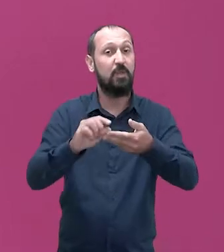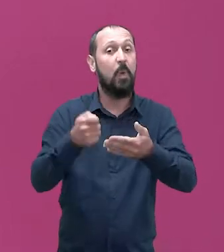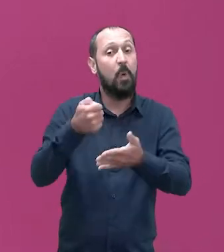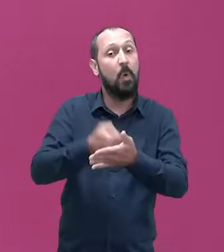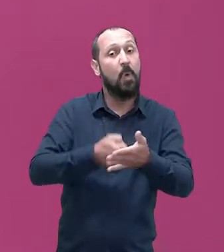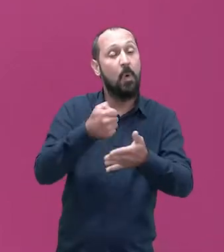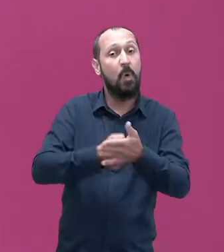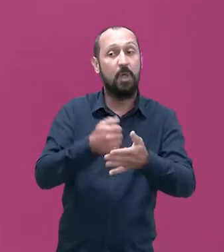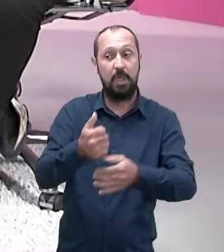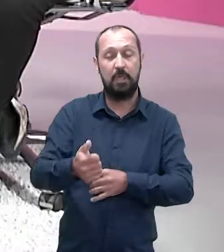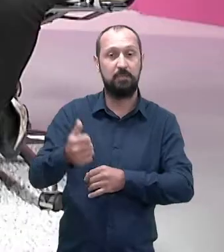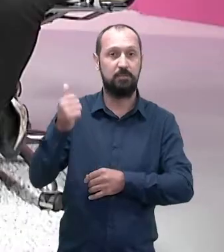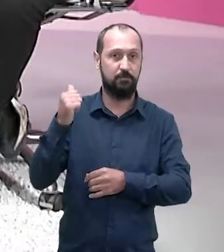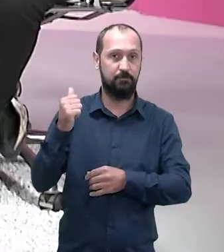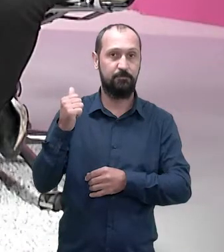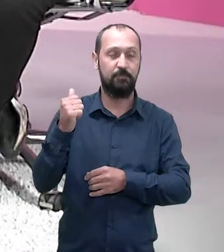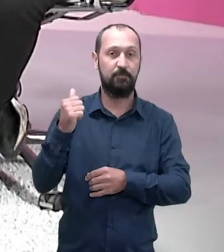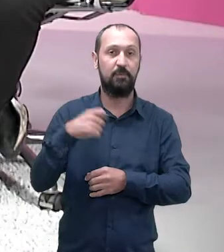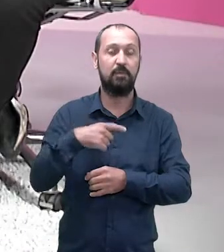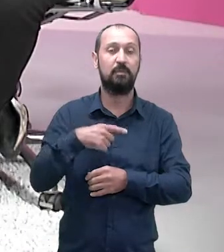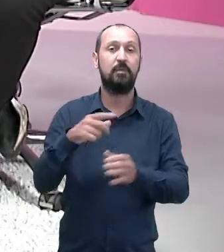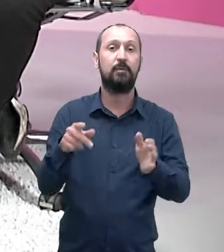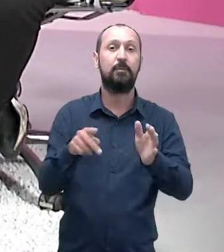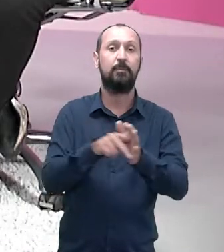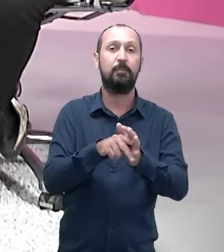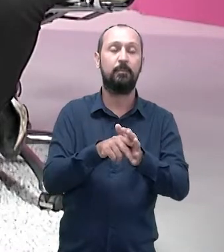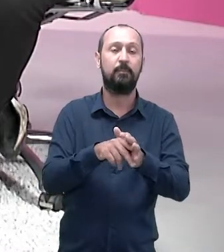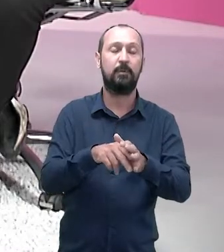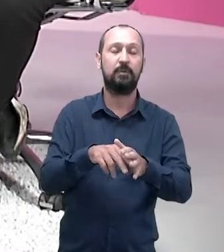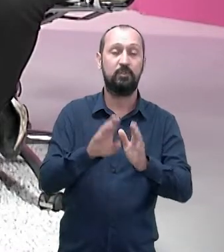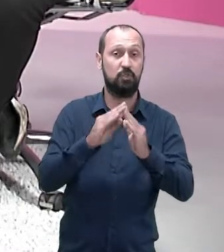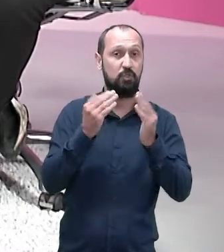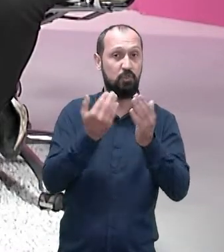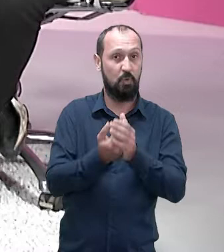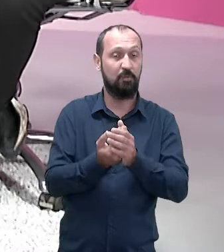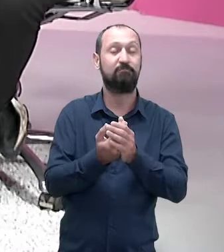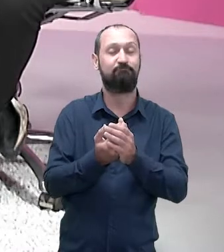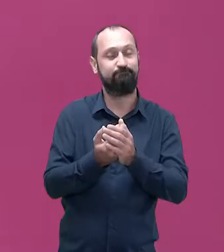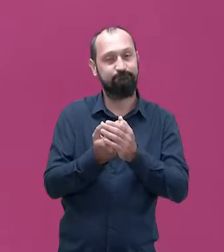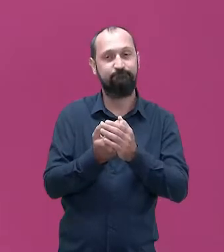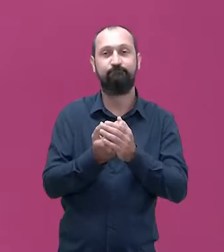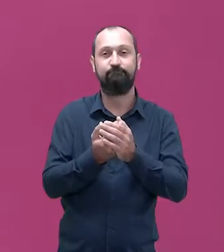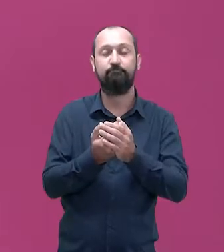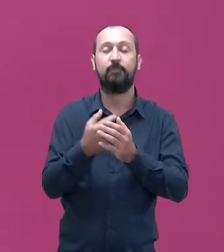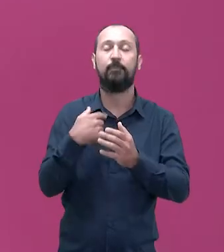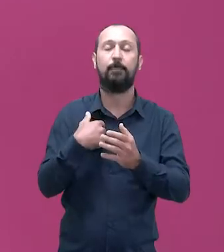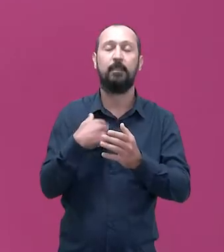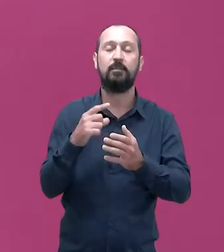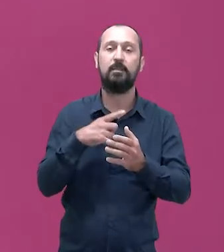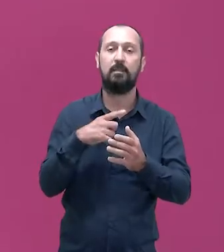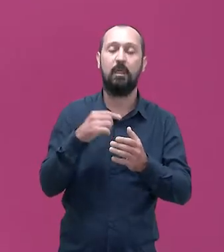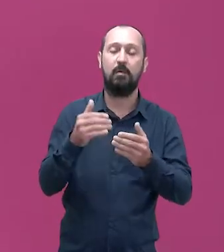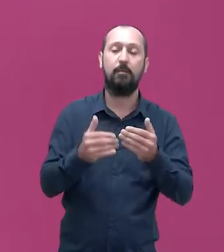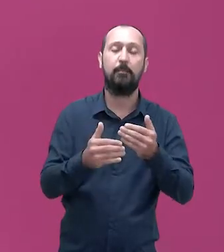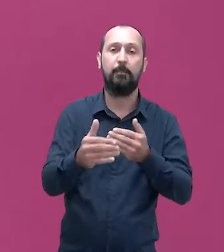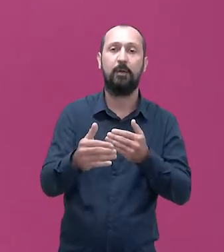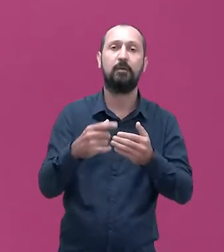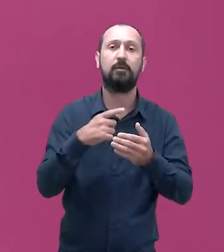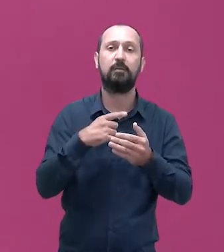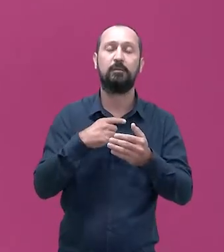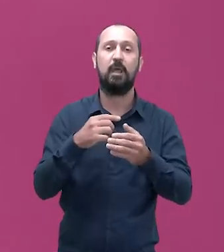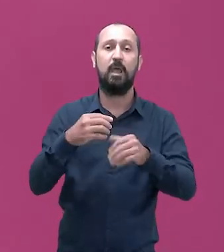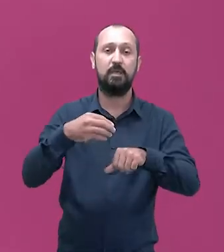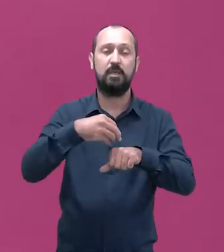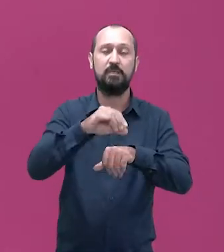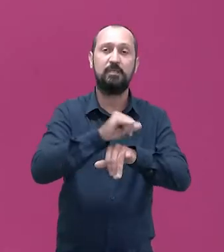que este veículo, essa carroceria, seja veículo de transporte escolar. Então a gente passa